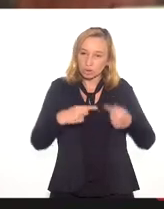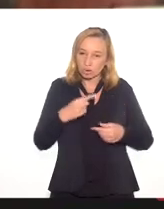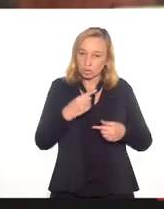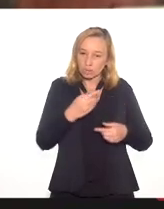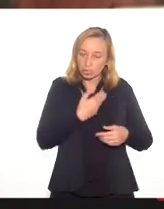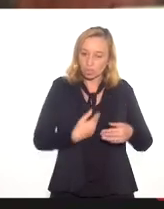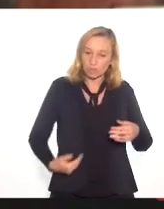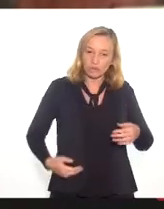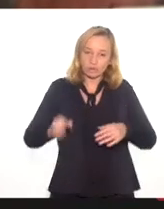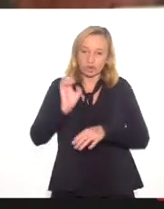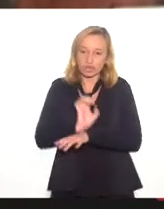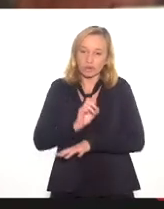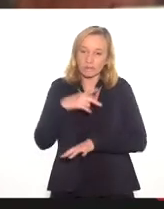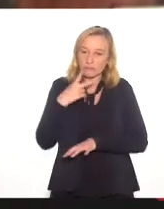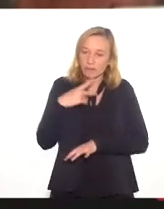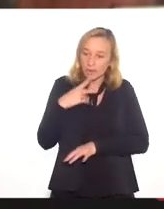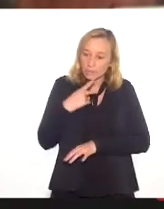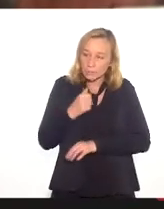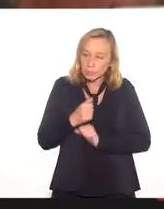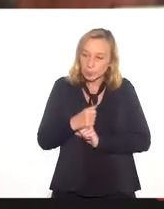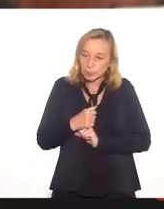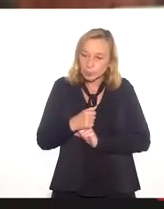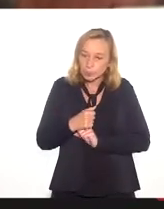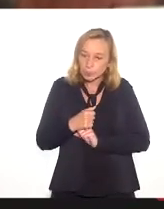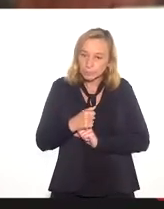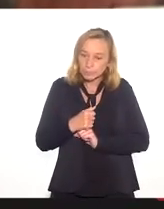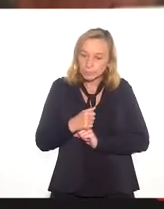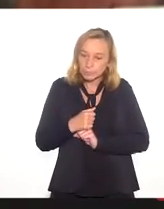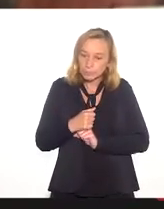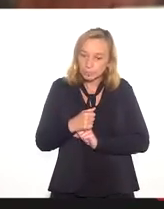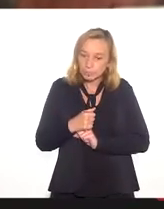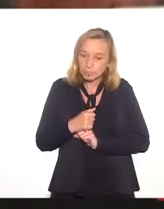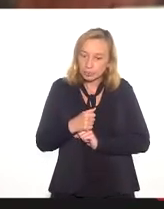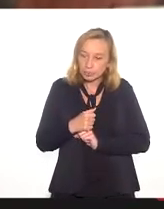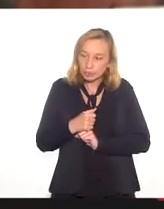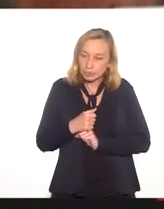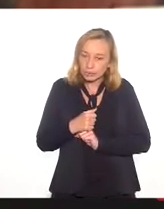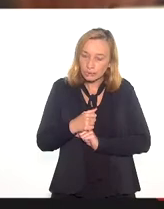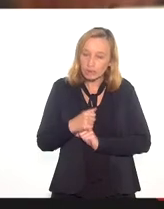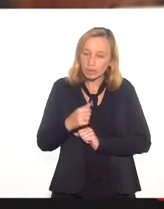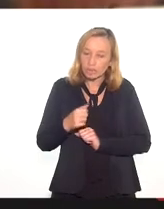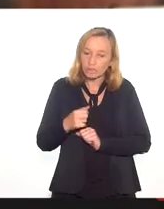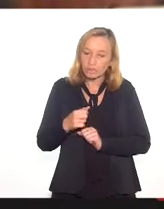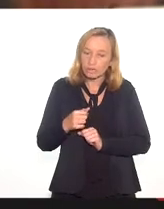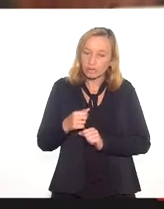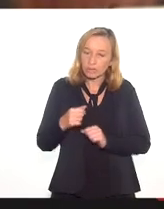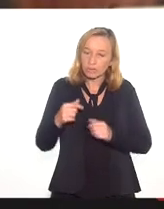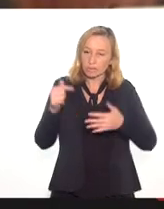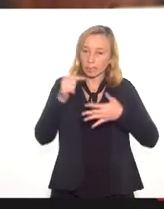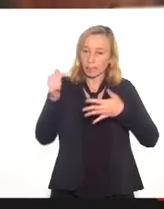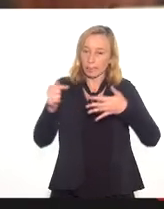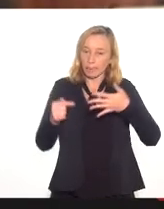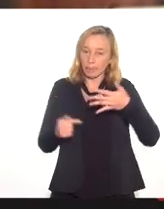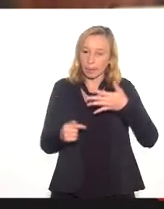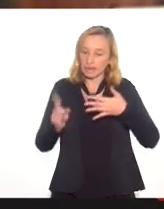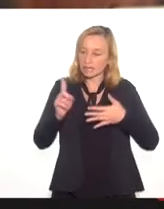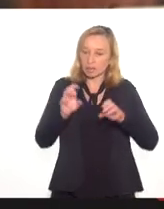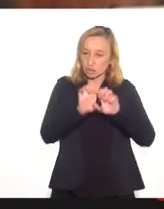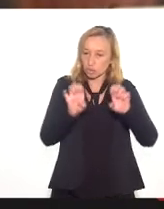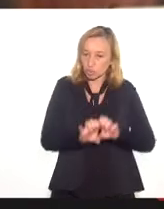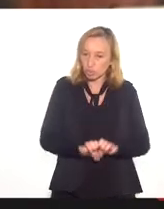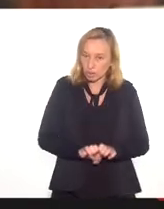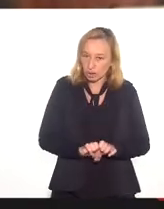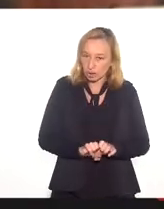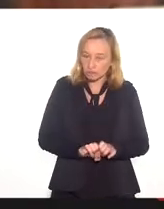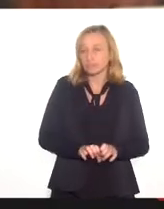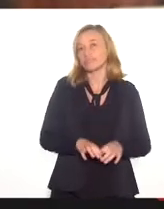e falando sem demérito, mas de medidas tópicas e não estruturais ou